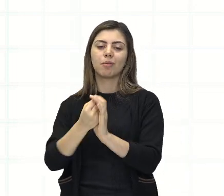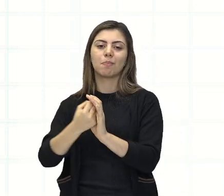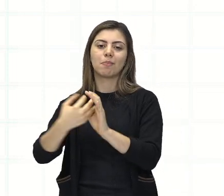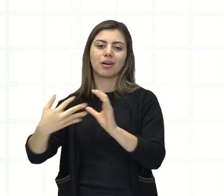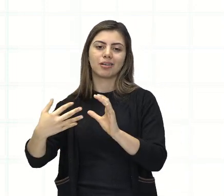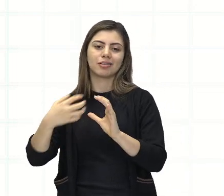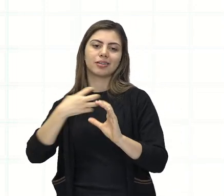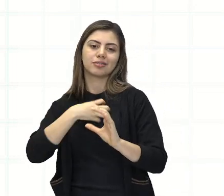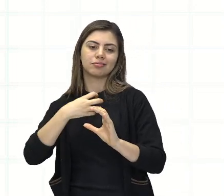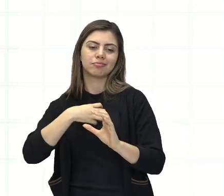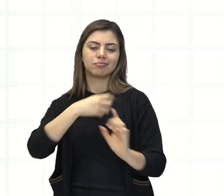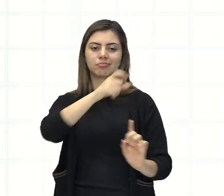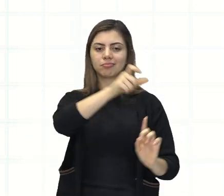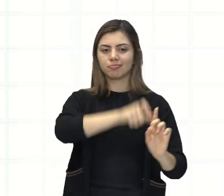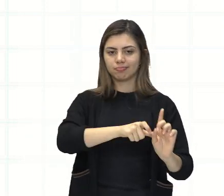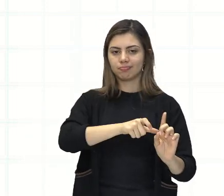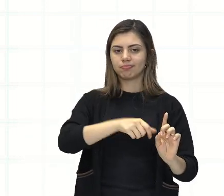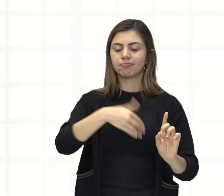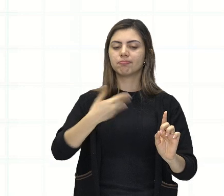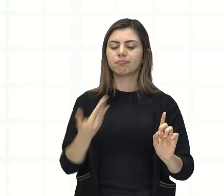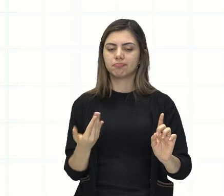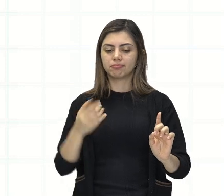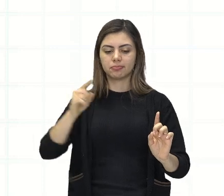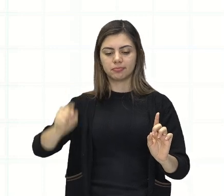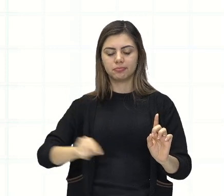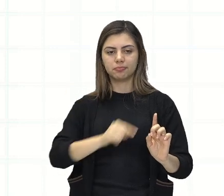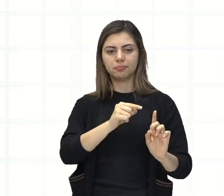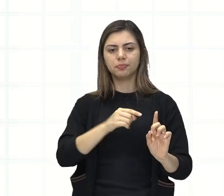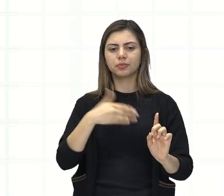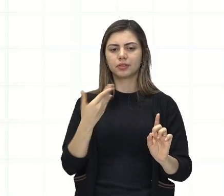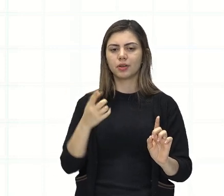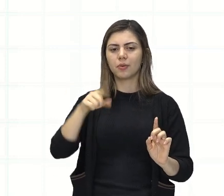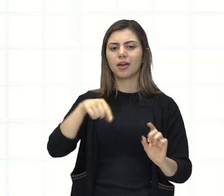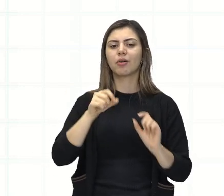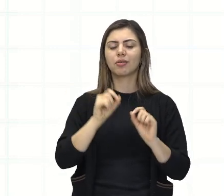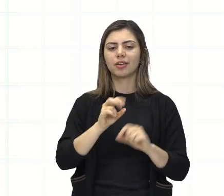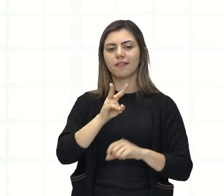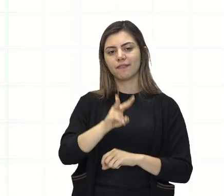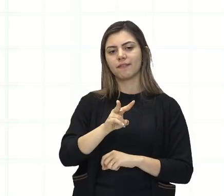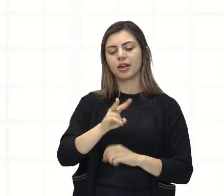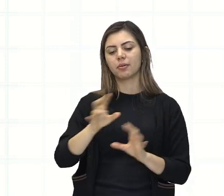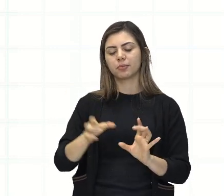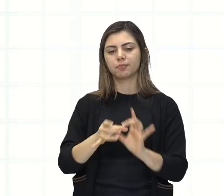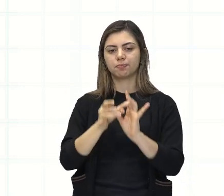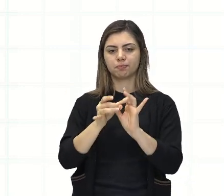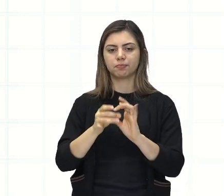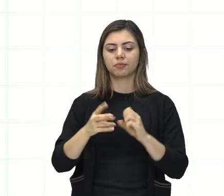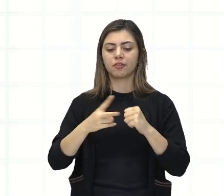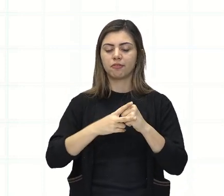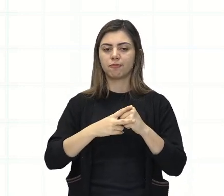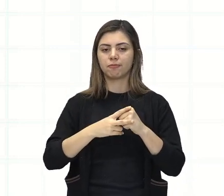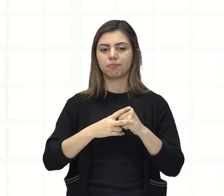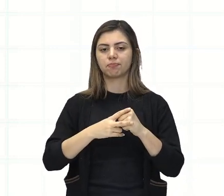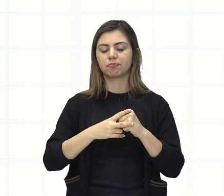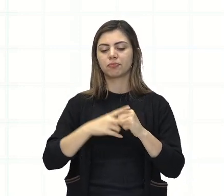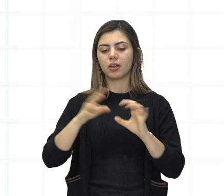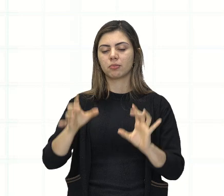uma característica. Então, nós temos aqui um verbo de ligação. Diferente